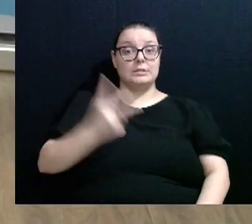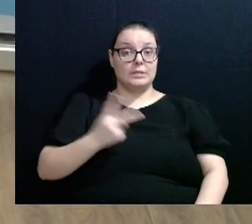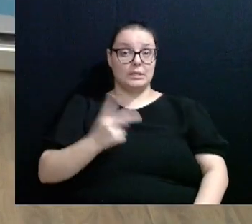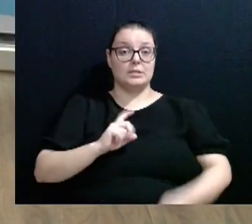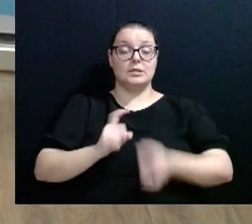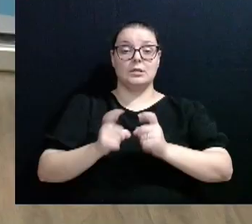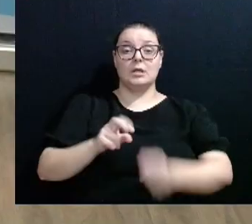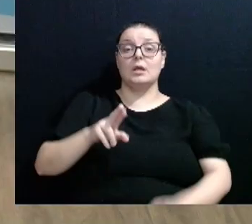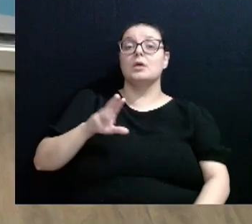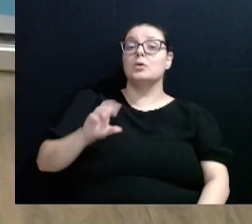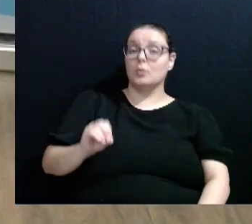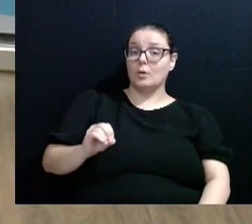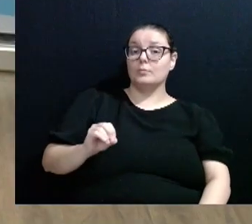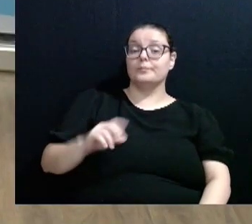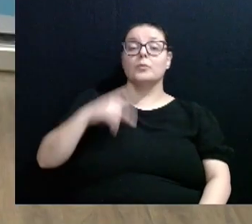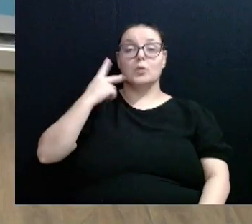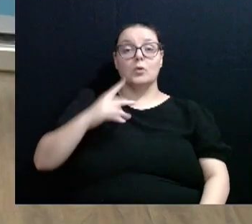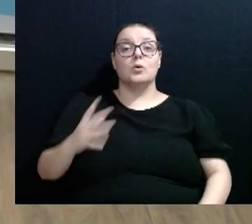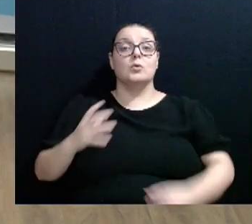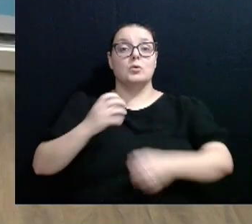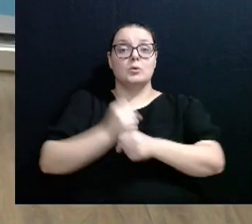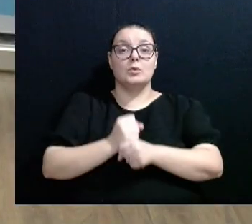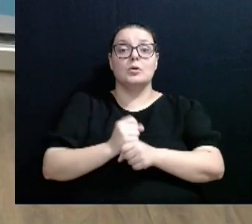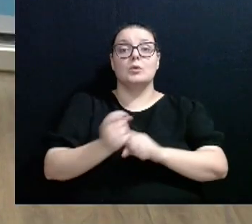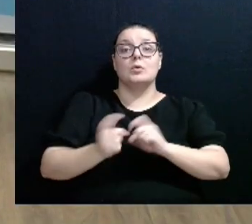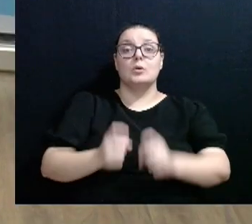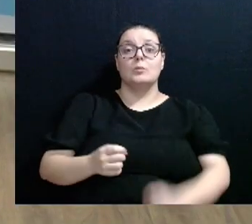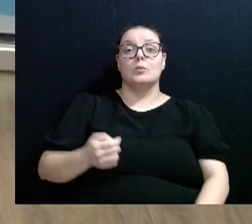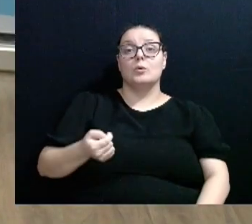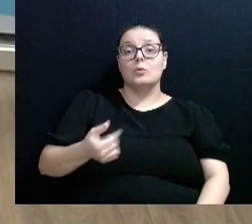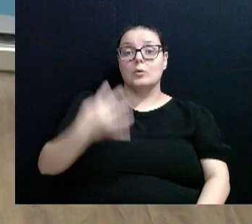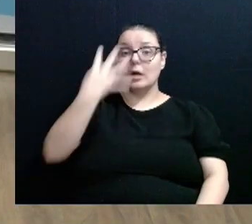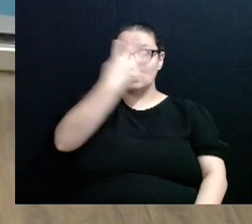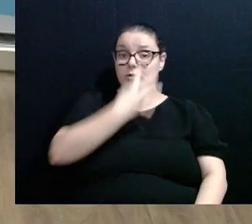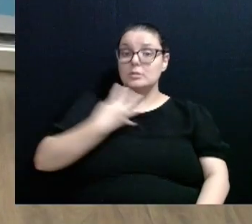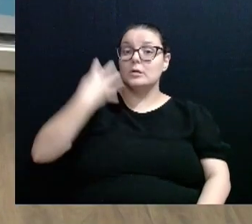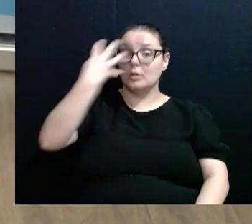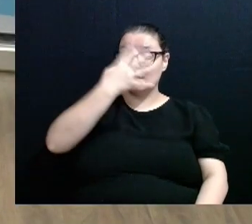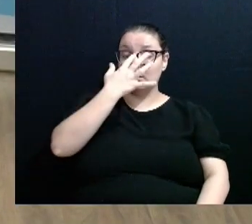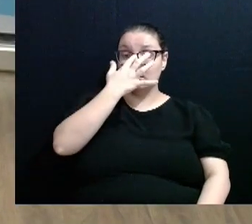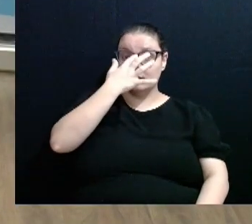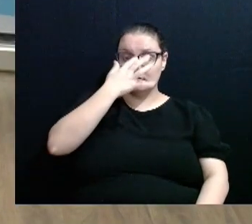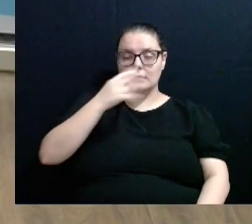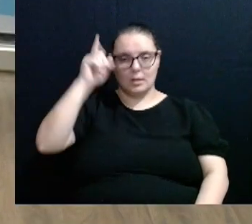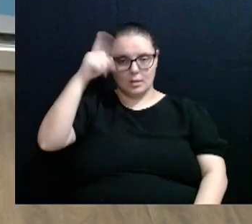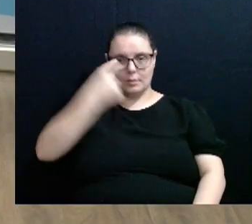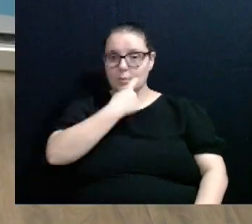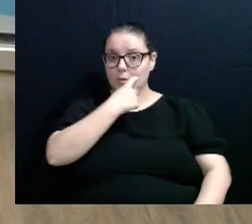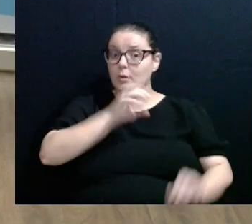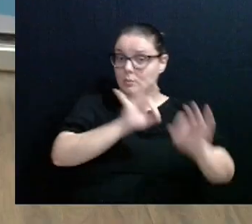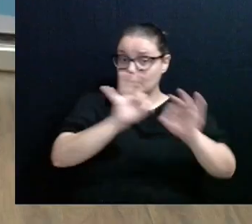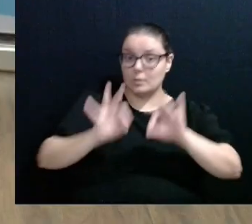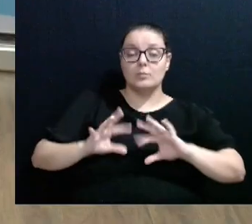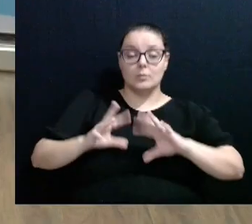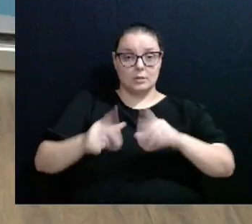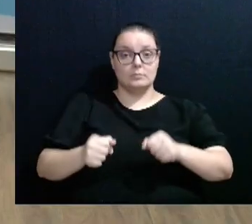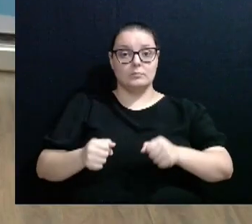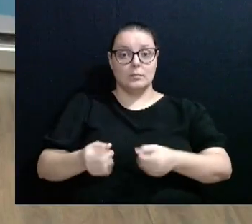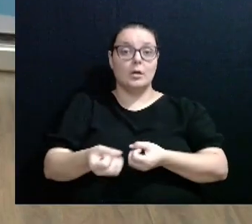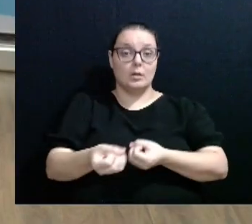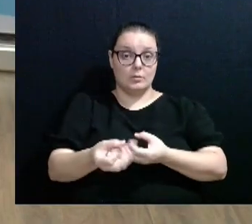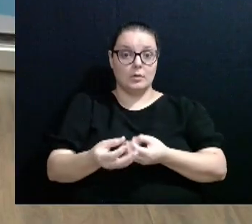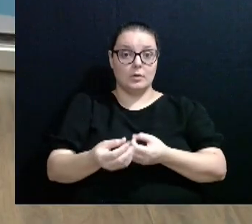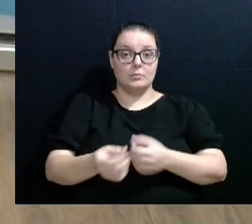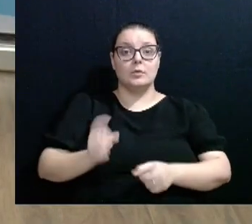Os vereadores se reuniram por quase 4 horas. A Mirna Abreu acompanhou tudo e traz agora as informações, então